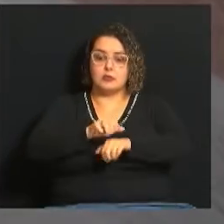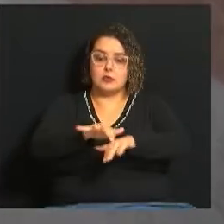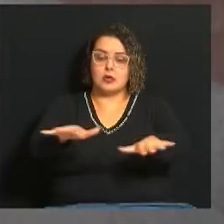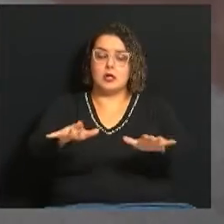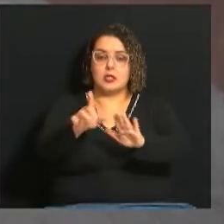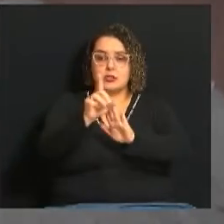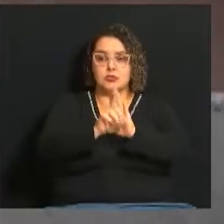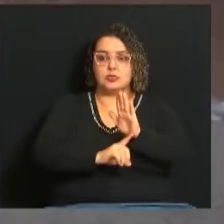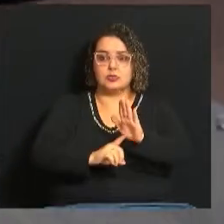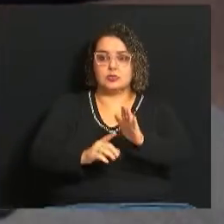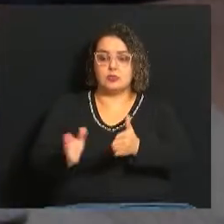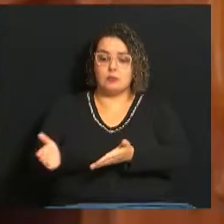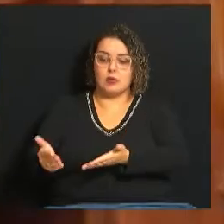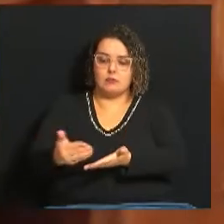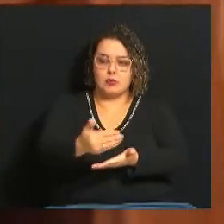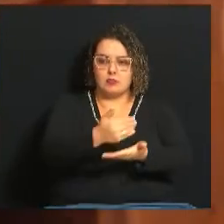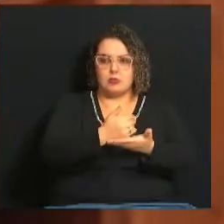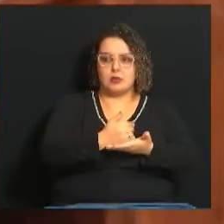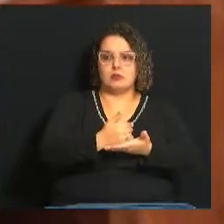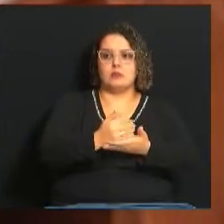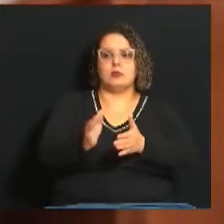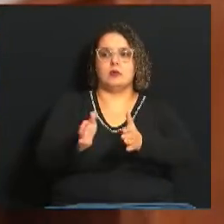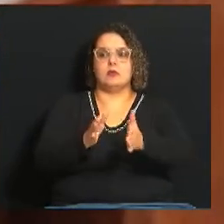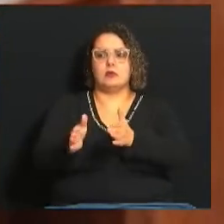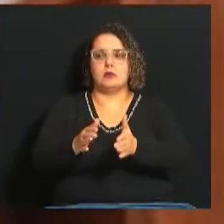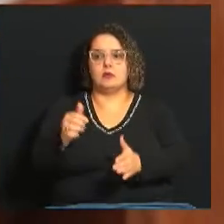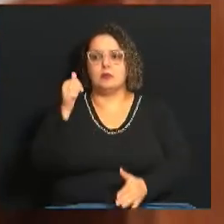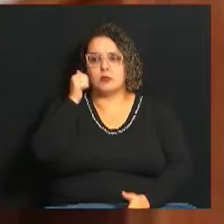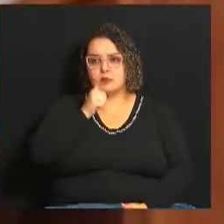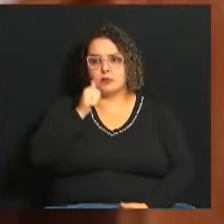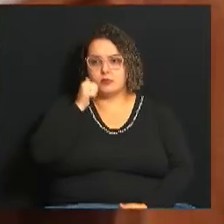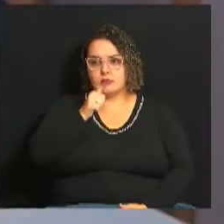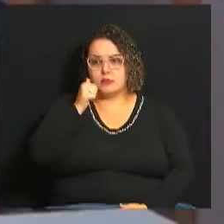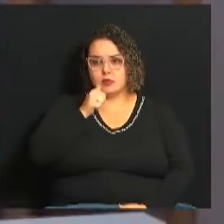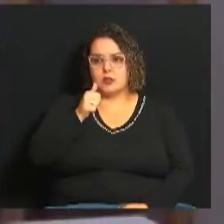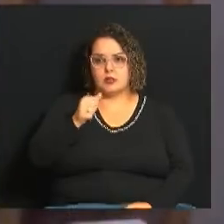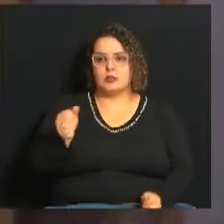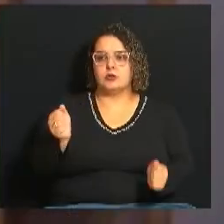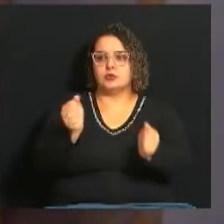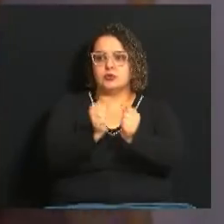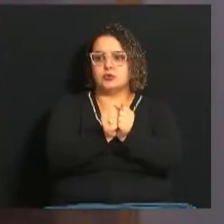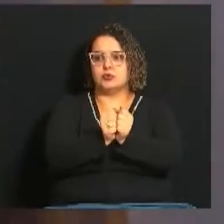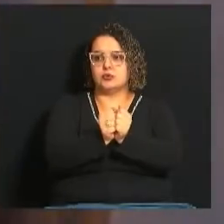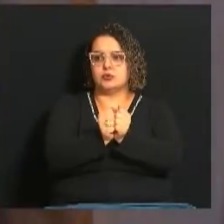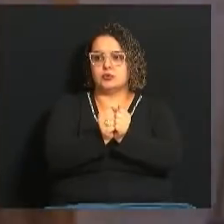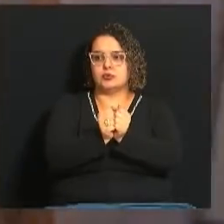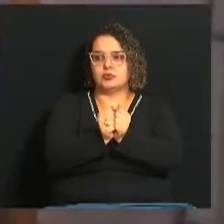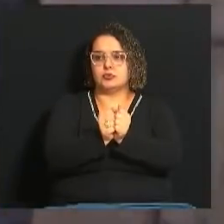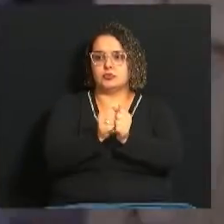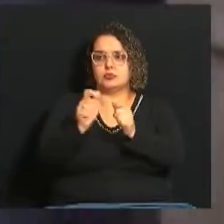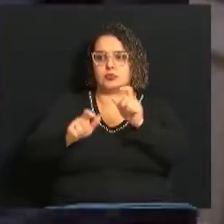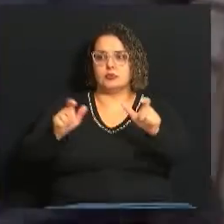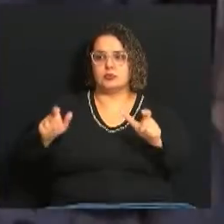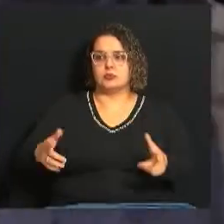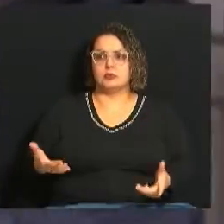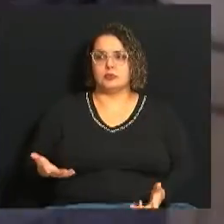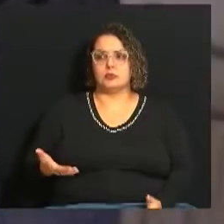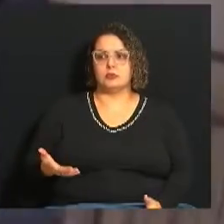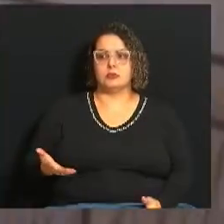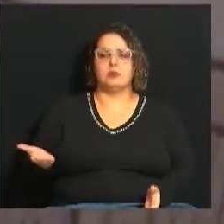a abrigos para acolhimento provisórios para mulheres junto com seus dependentes, elaboração de